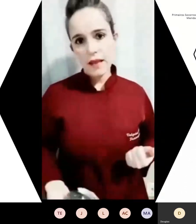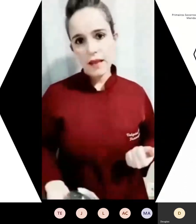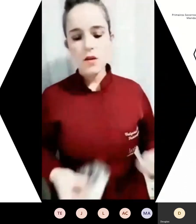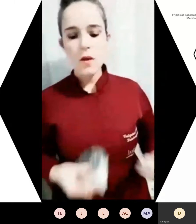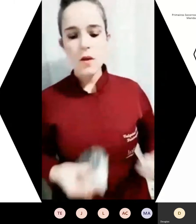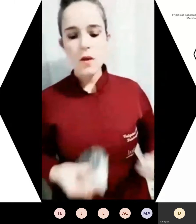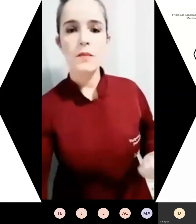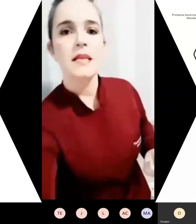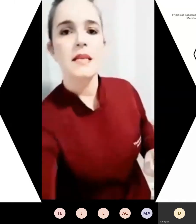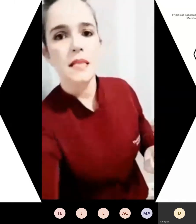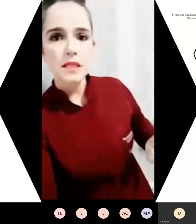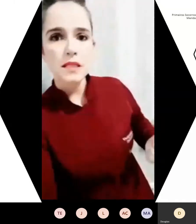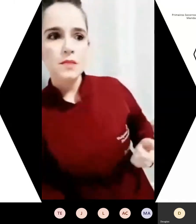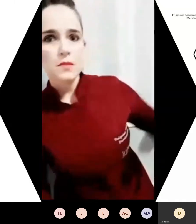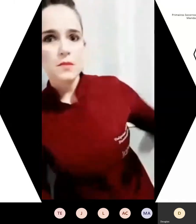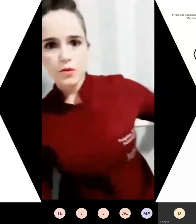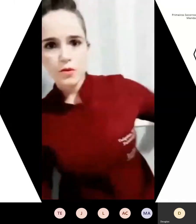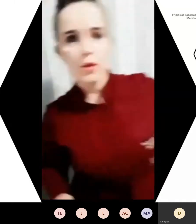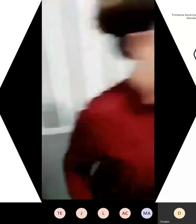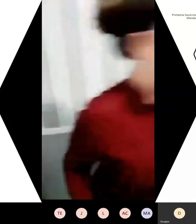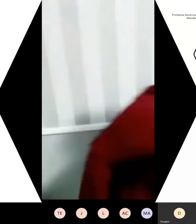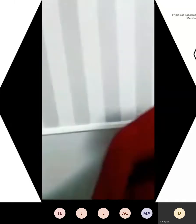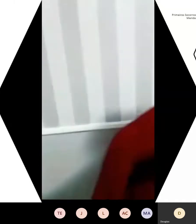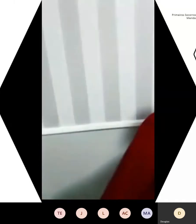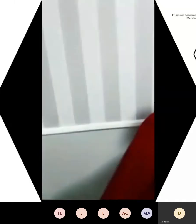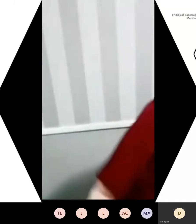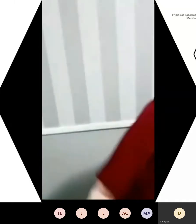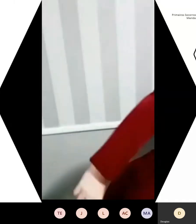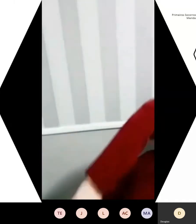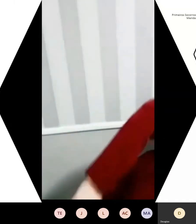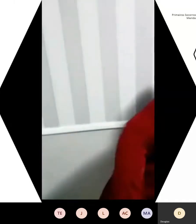álcool 70 ou alguma coisa para fazer asepsia das minhas mãos. Só um minuto.